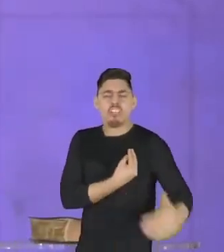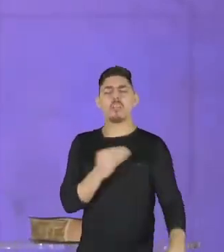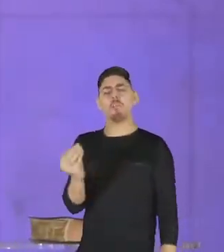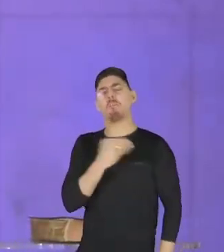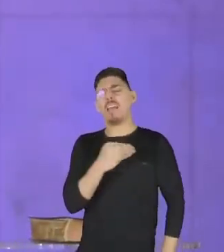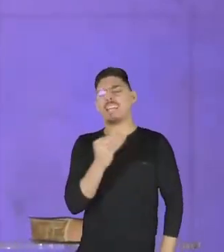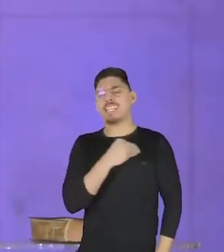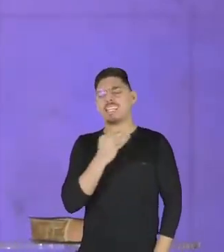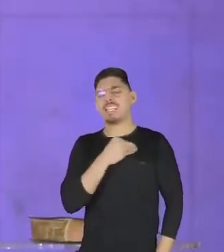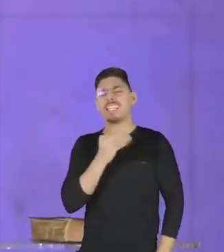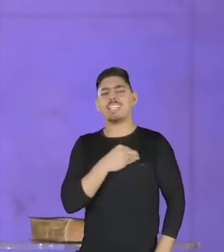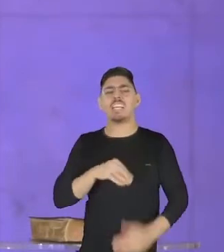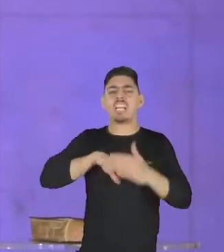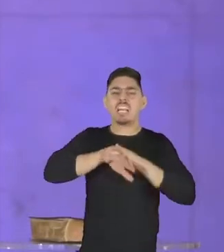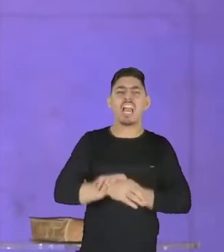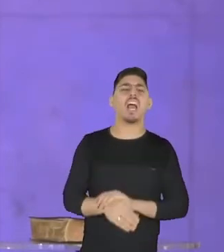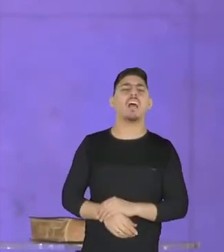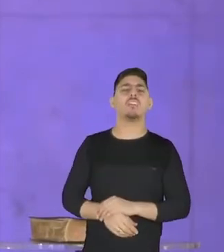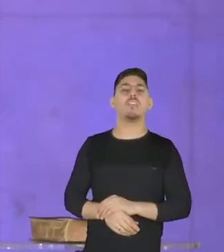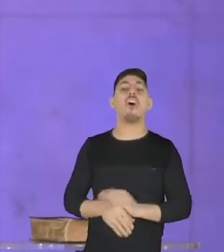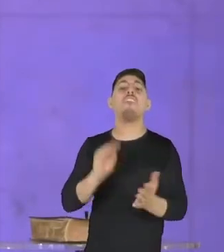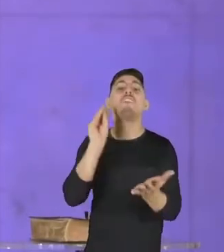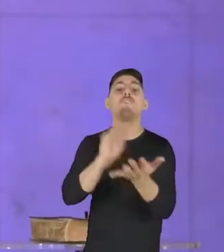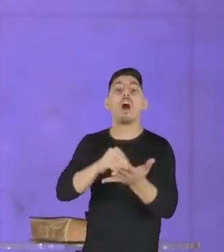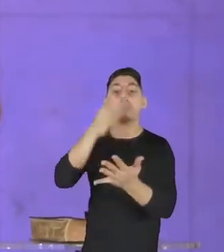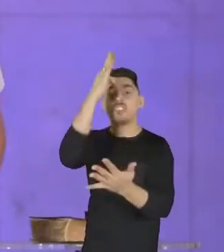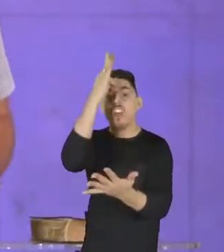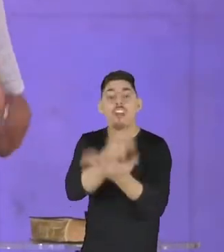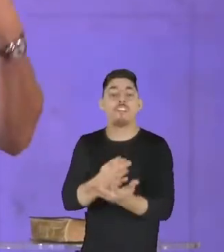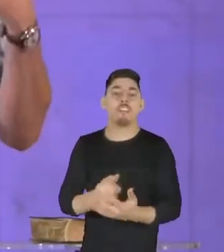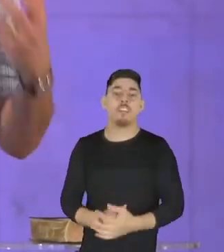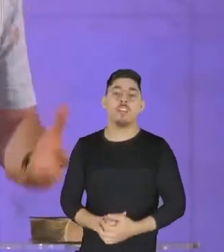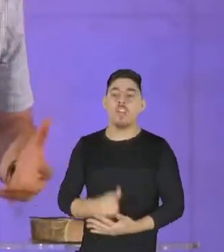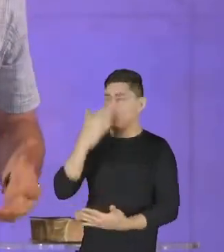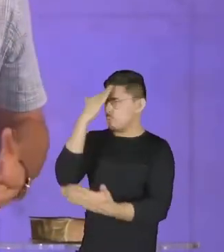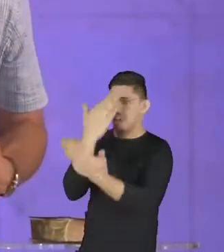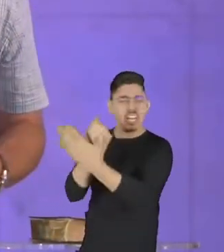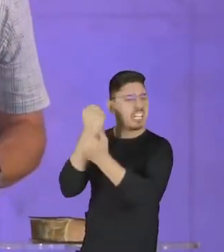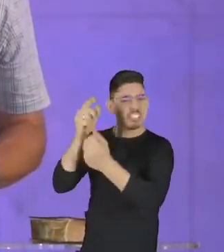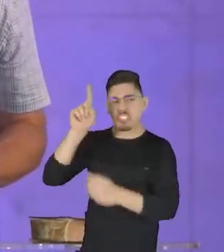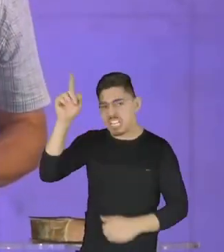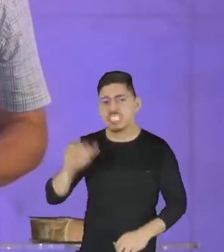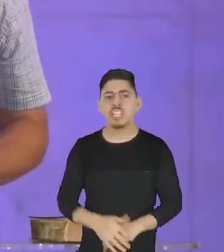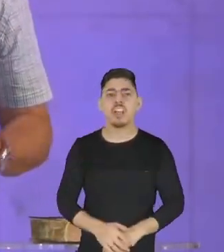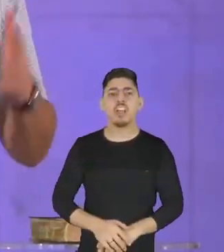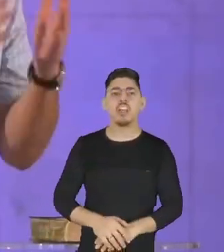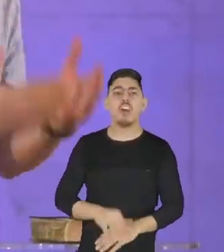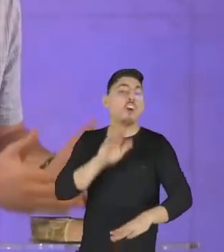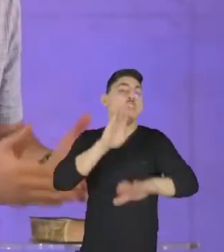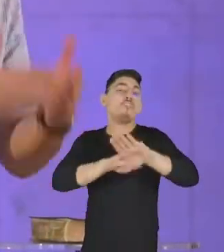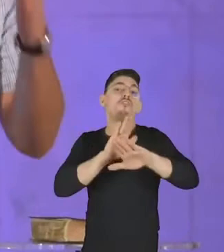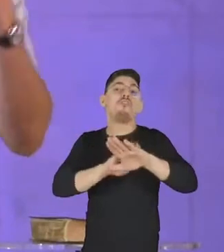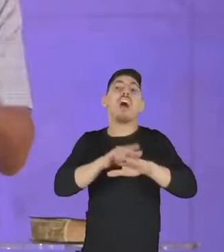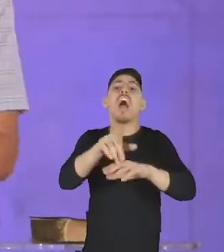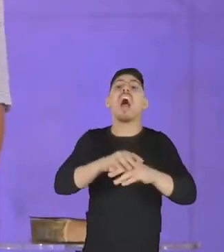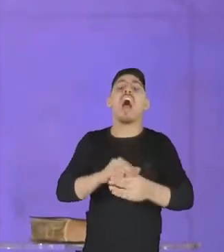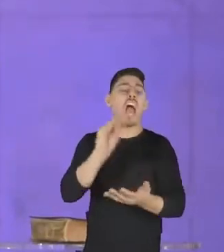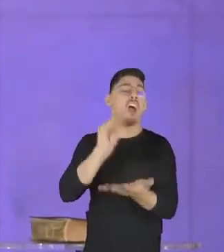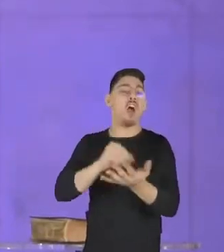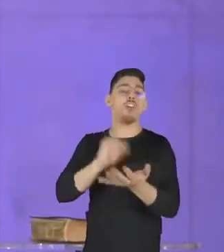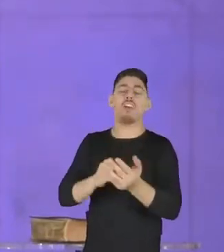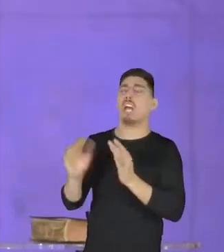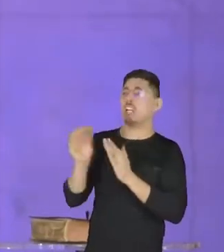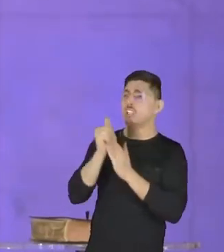uma vida de incredulidade, não sendo liderado pelo Senhor, não tendo o Senhor como